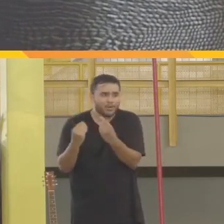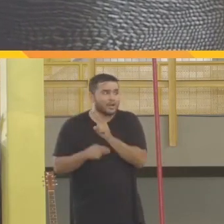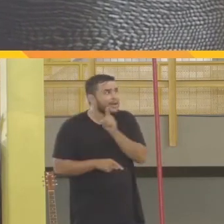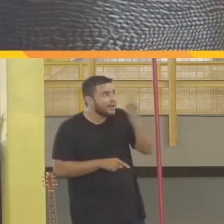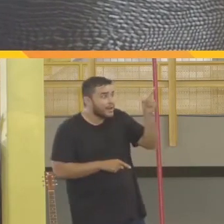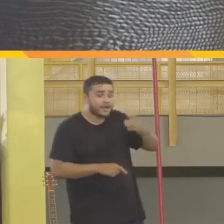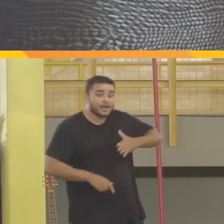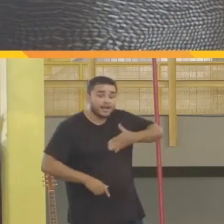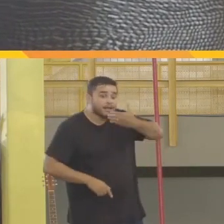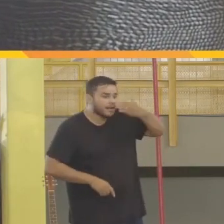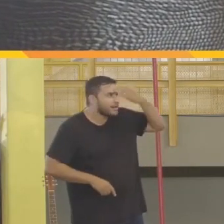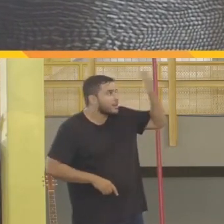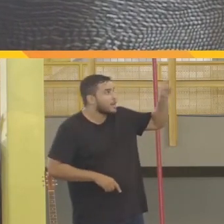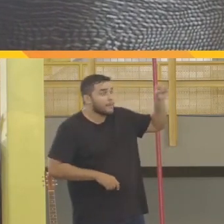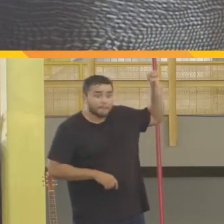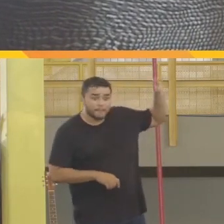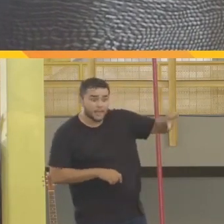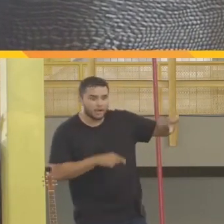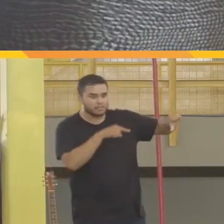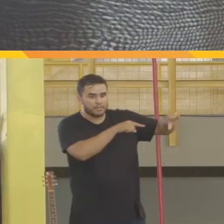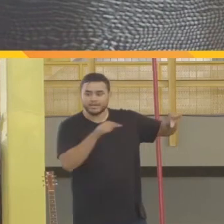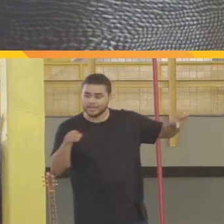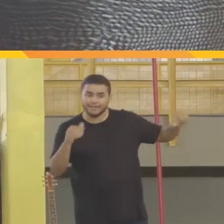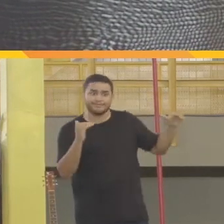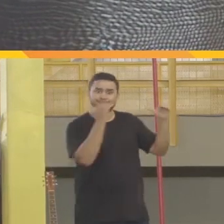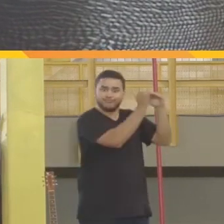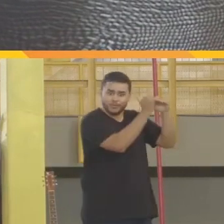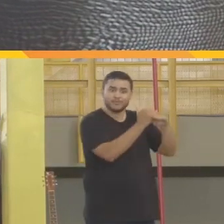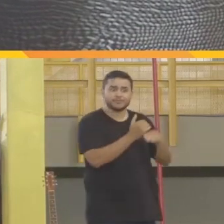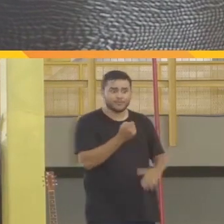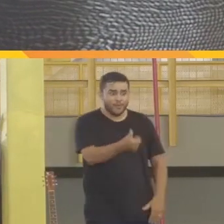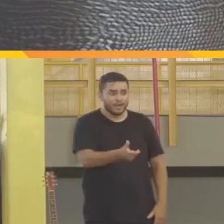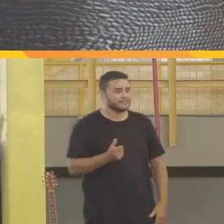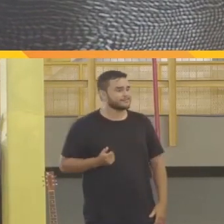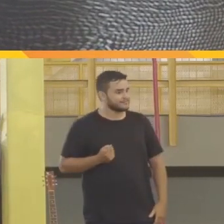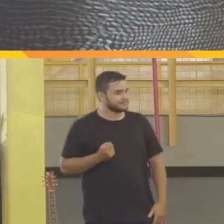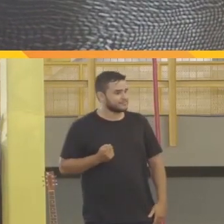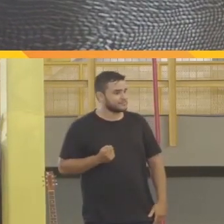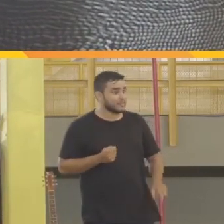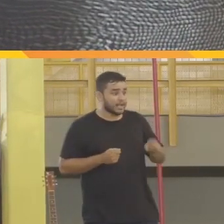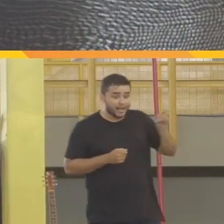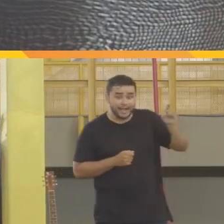somos comparados aos países árabes. A Europa